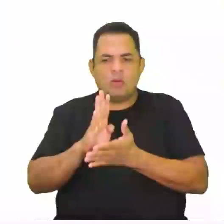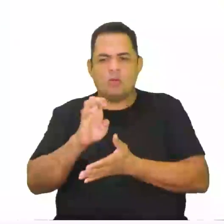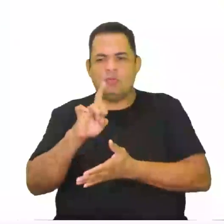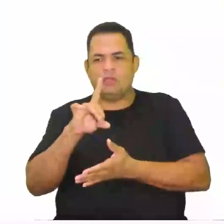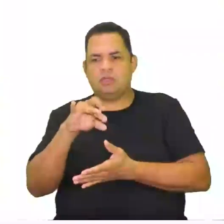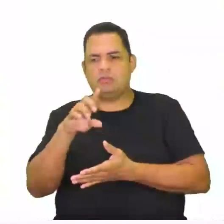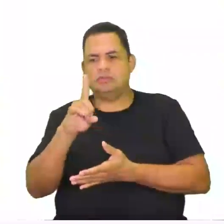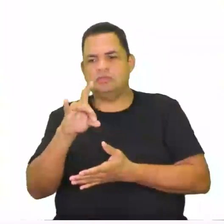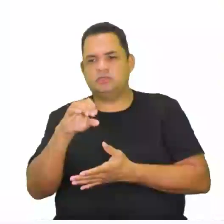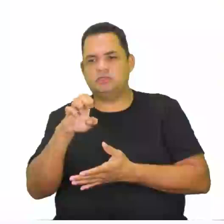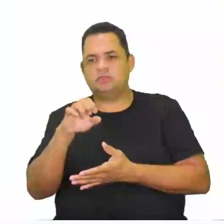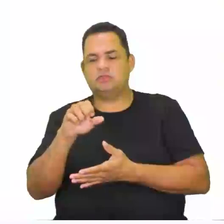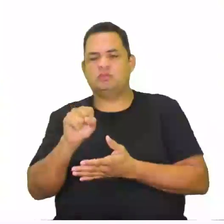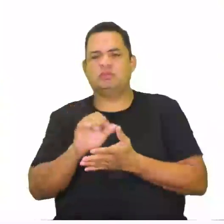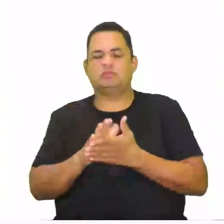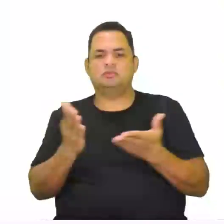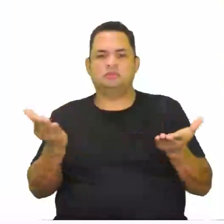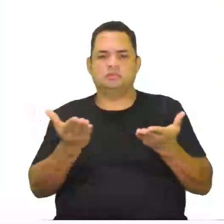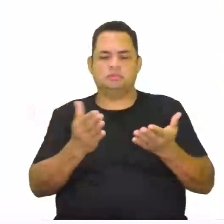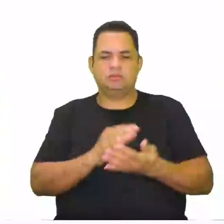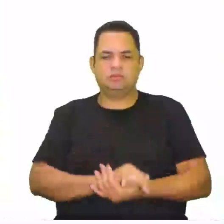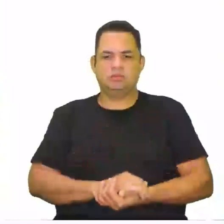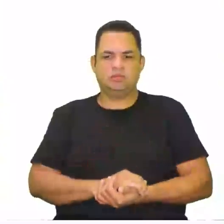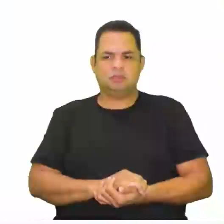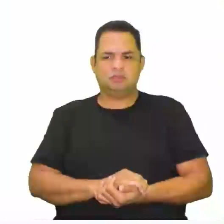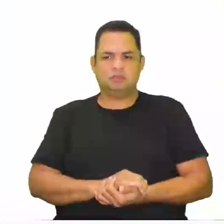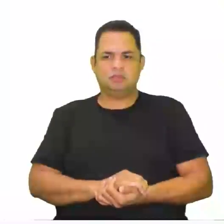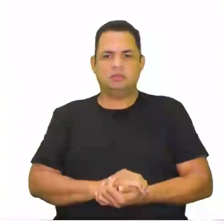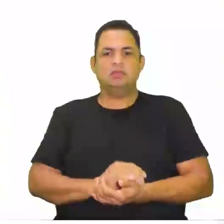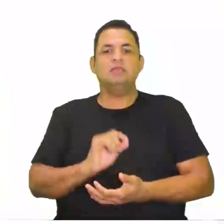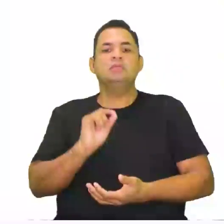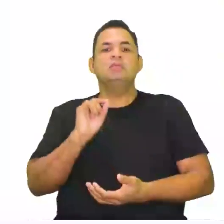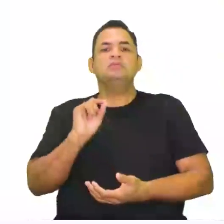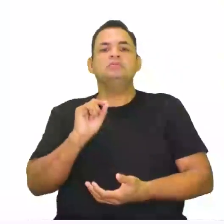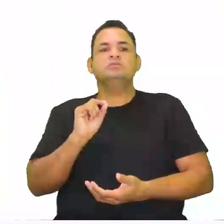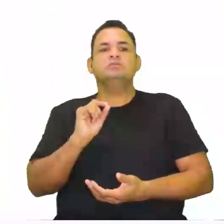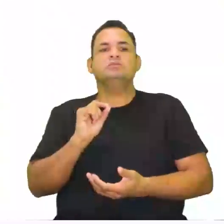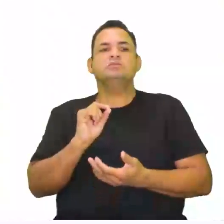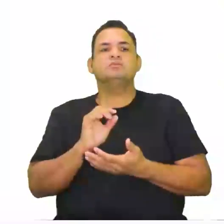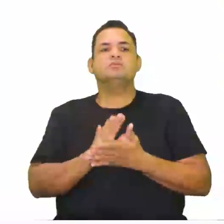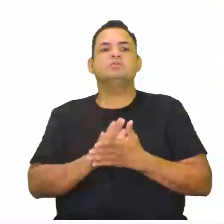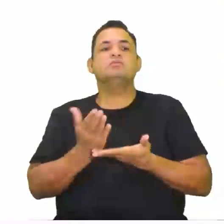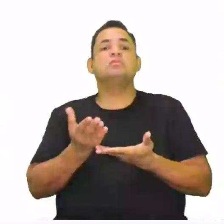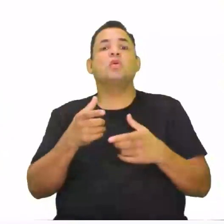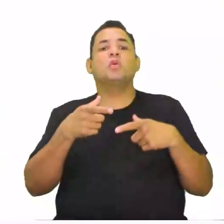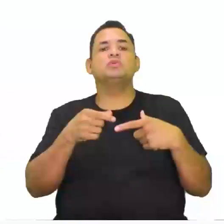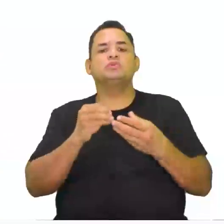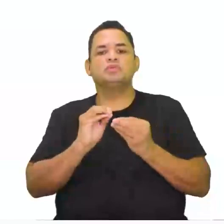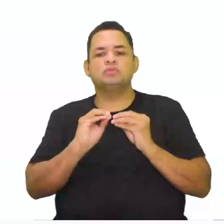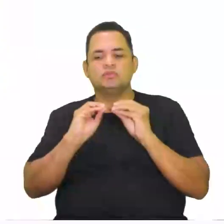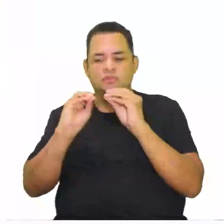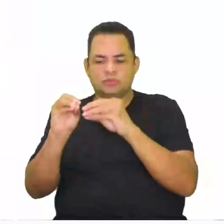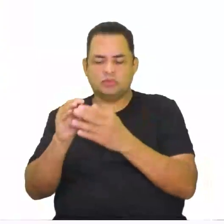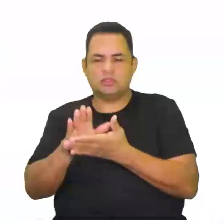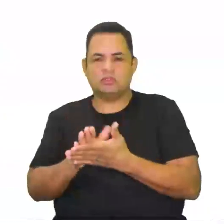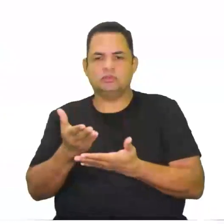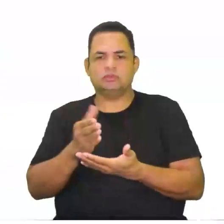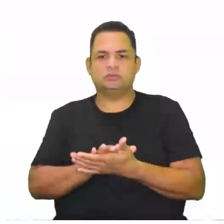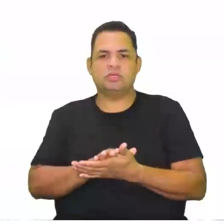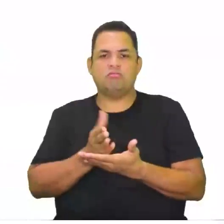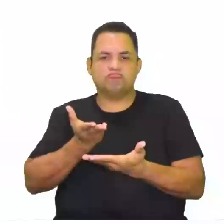biodigestores desse lixo. Tranquilo? O que mais que nós temos? Para onde mais vai o nosso lixo?